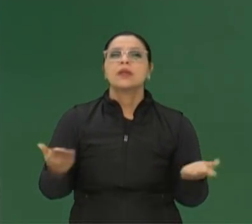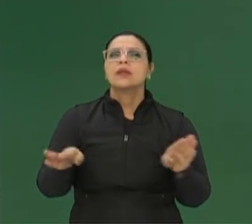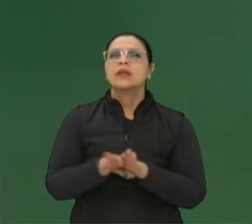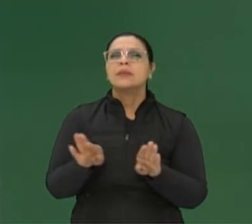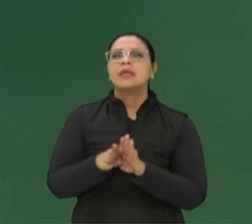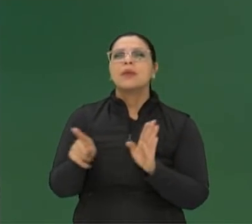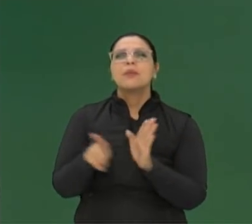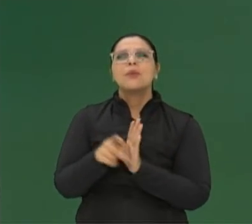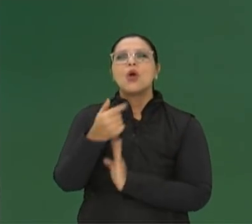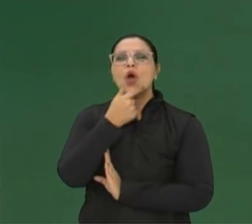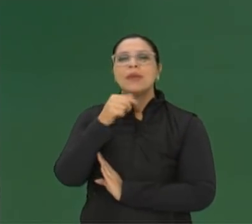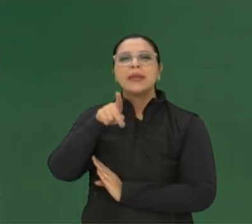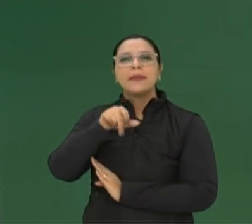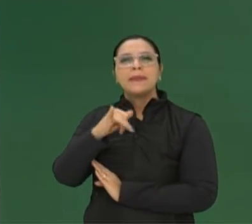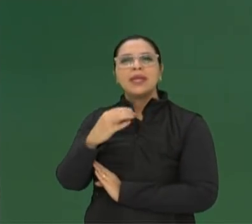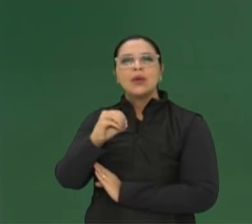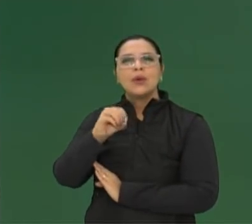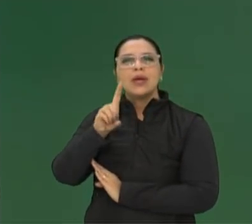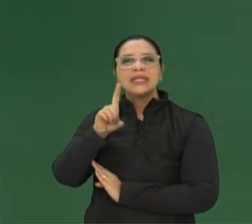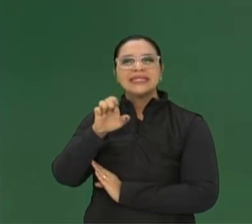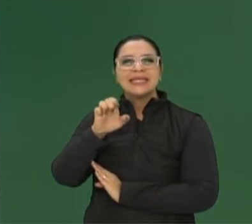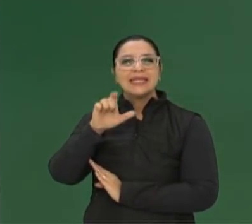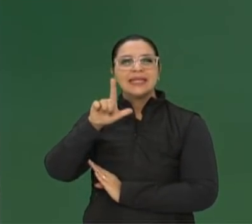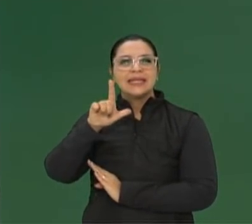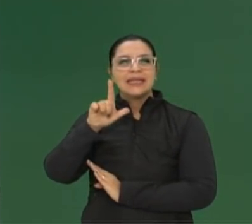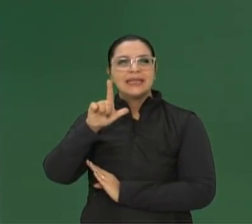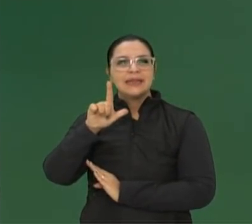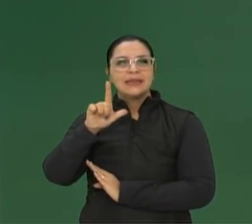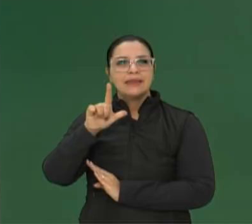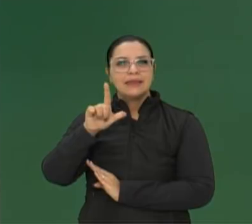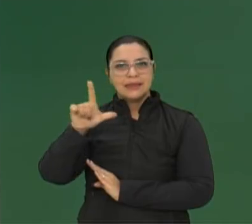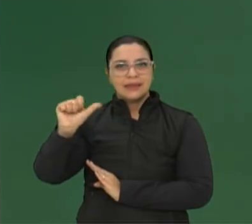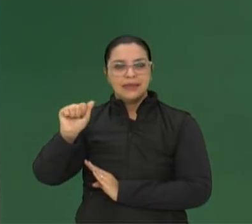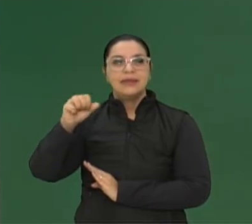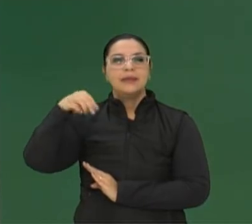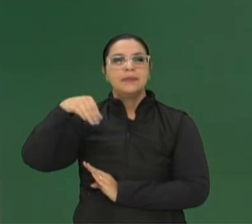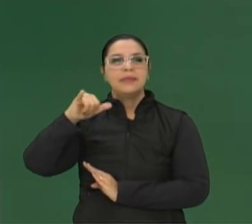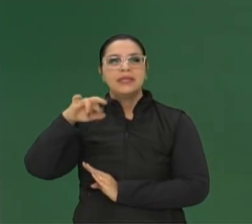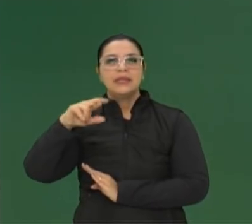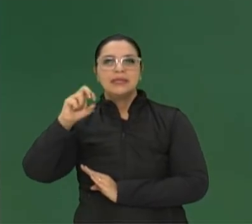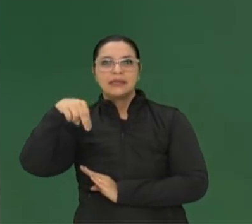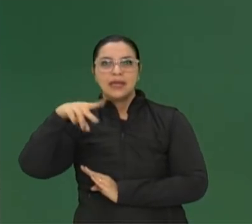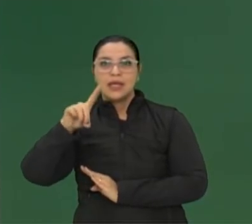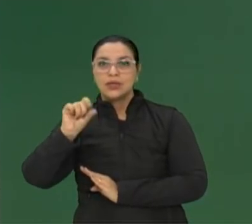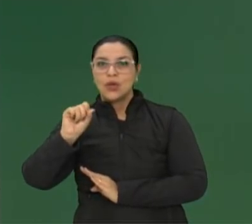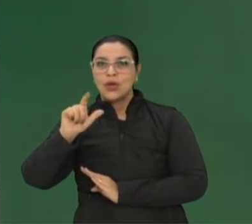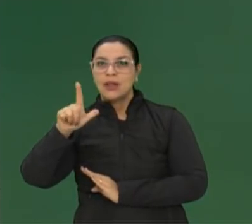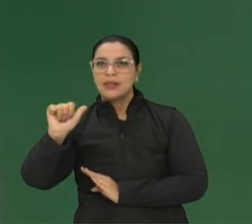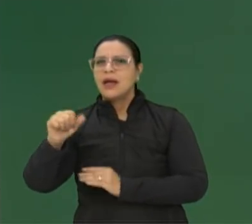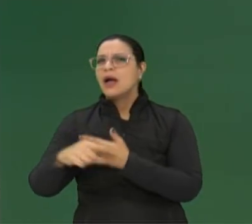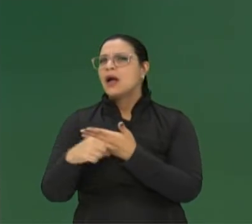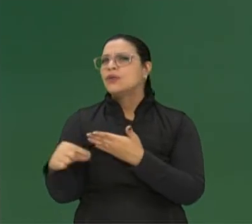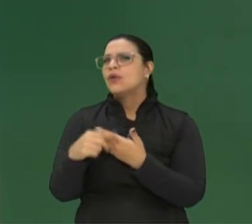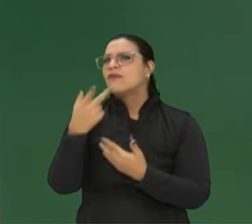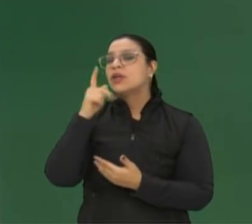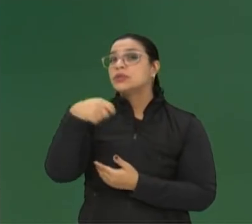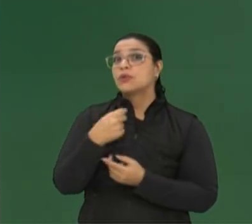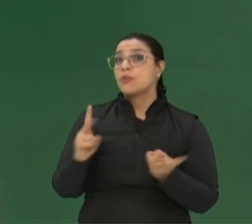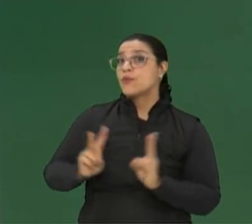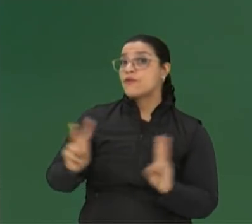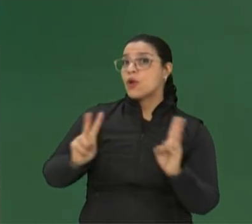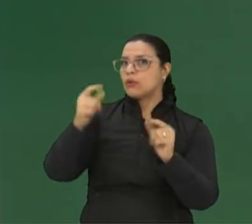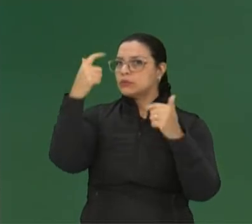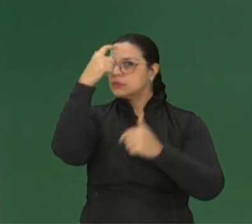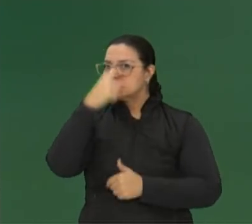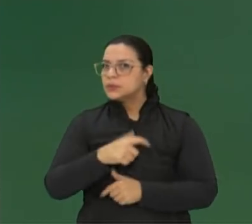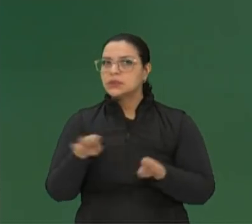citação aqui do Pico della Mirandola, né, um dos pensadores italianos humanistas, tá, que vai justamente fazer essa valorização do